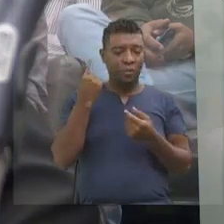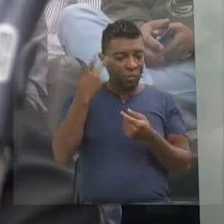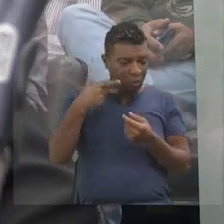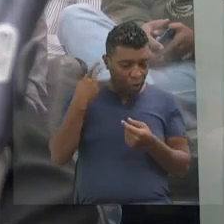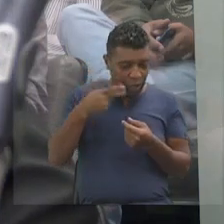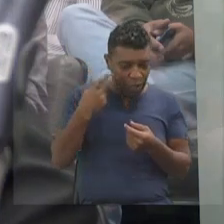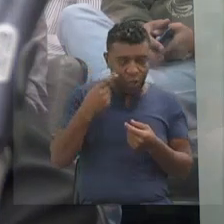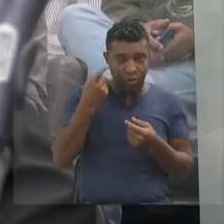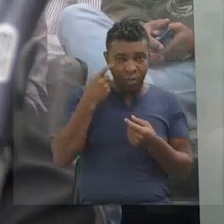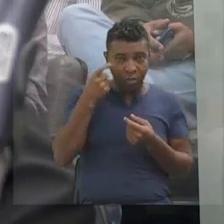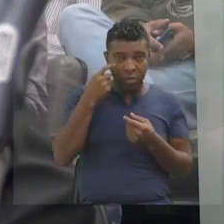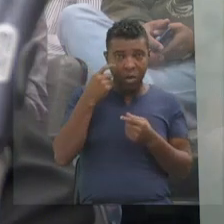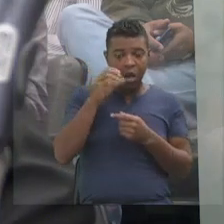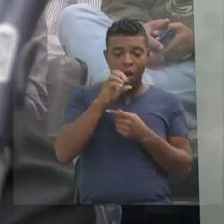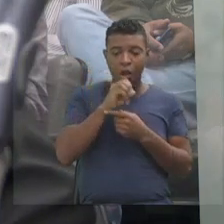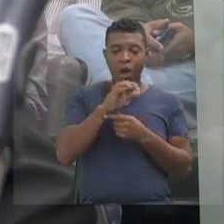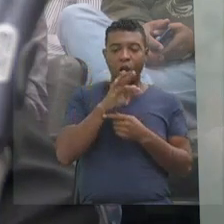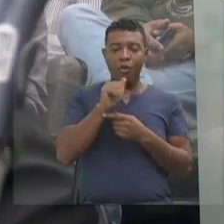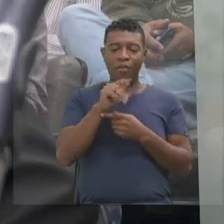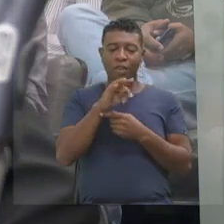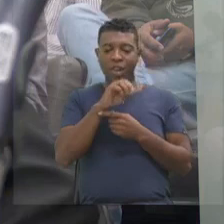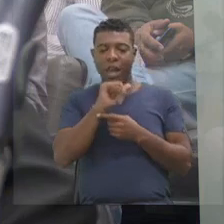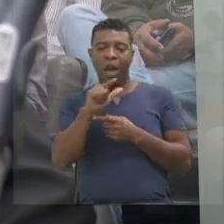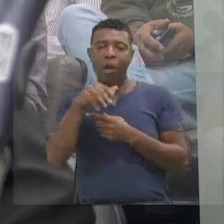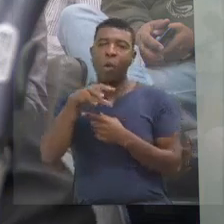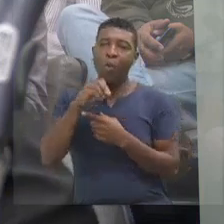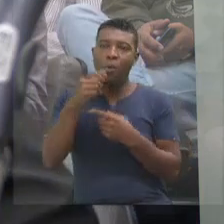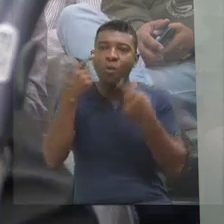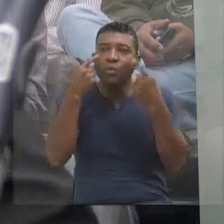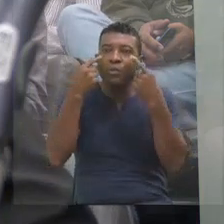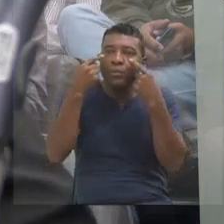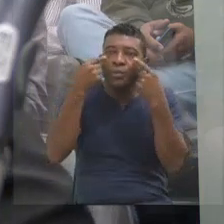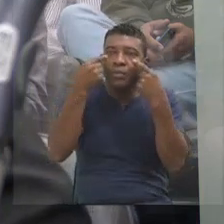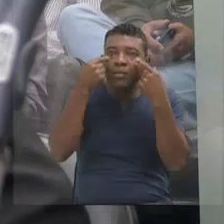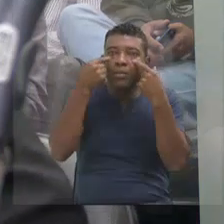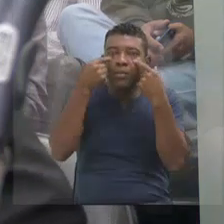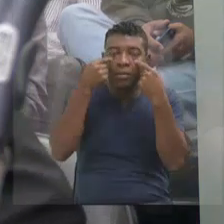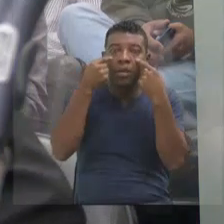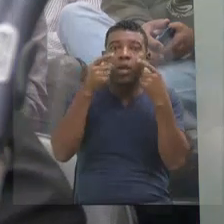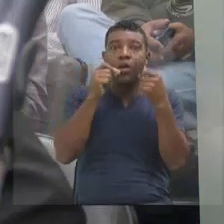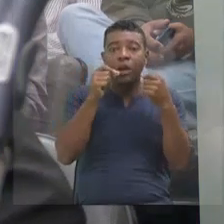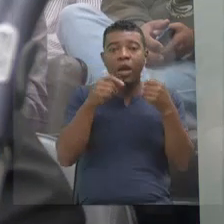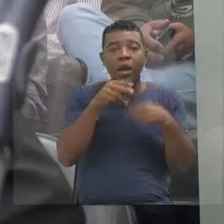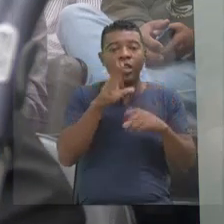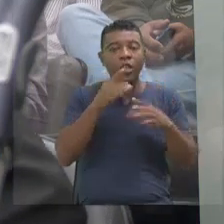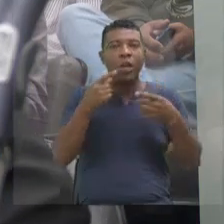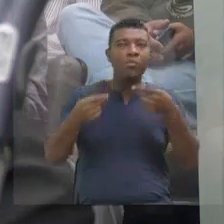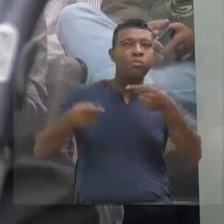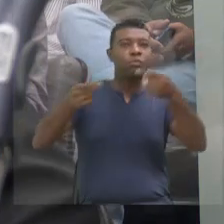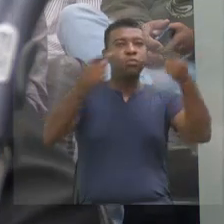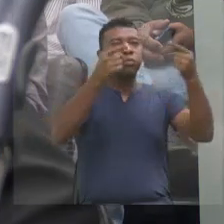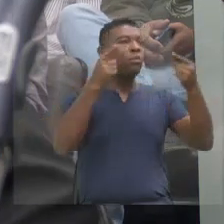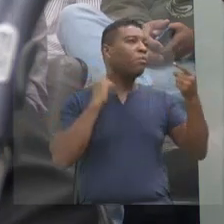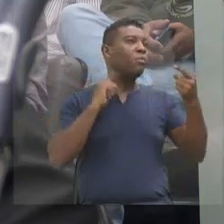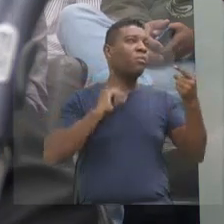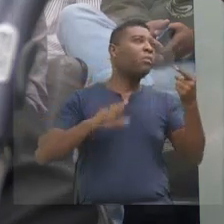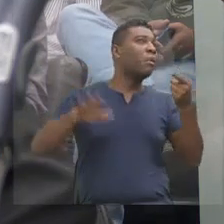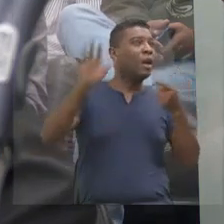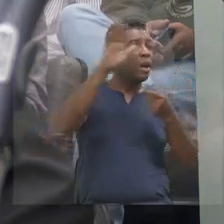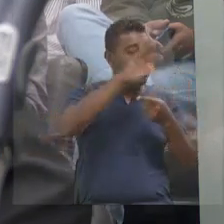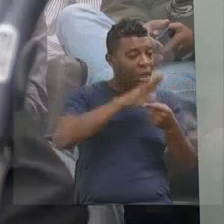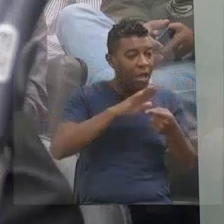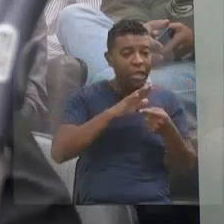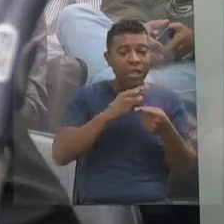discutido em todos os territórios de minas né a previsão que em agosto a gente consiga pactuar e finalizar essa política